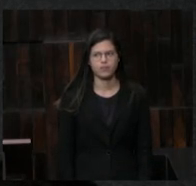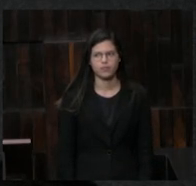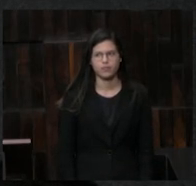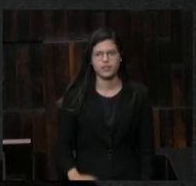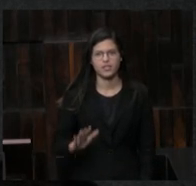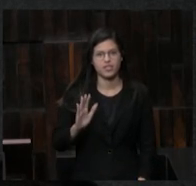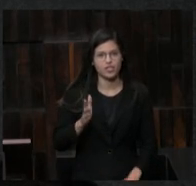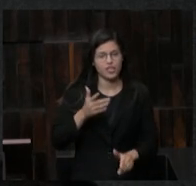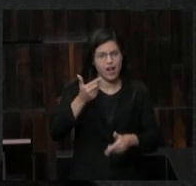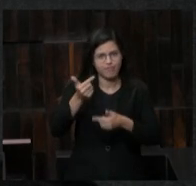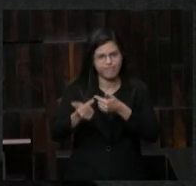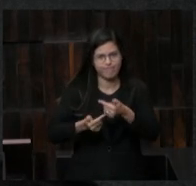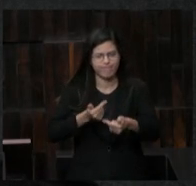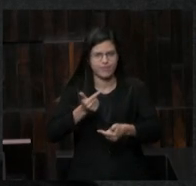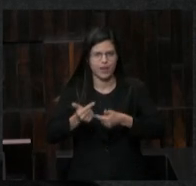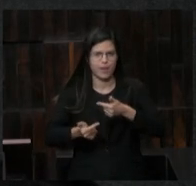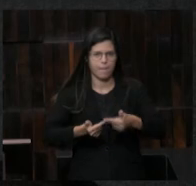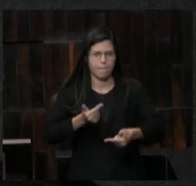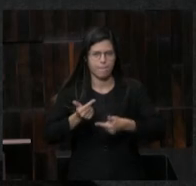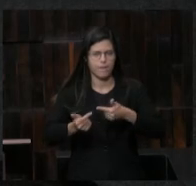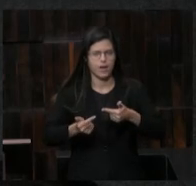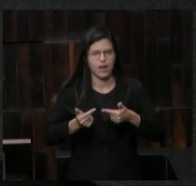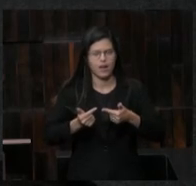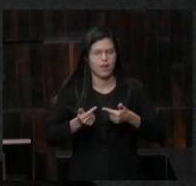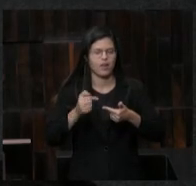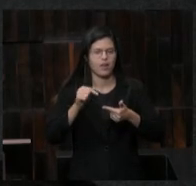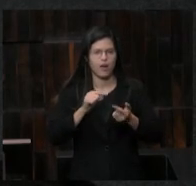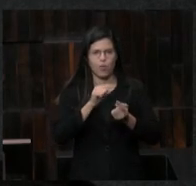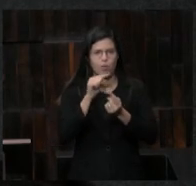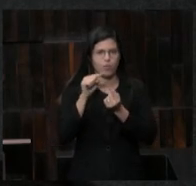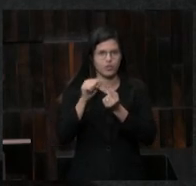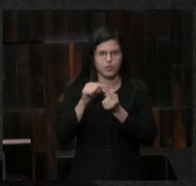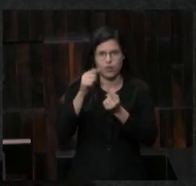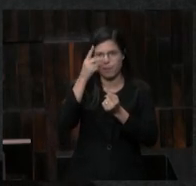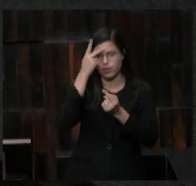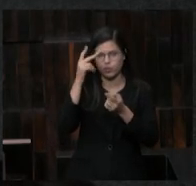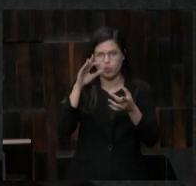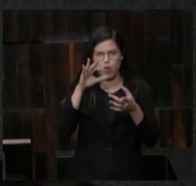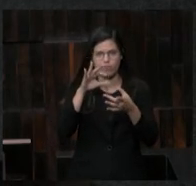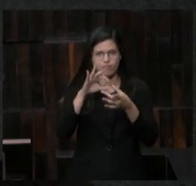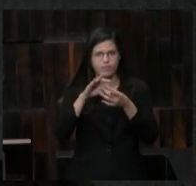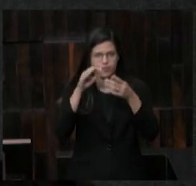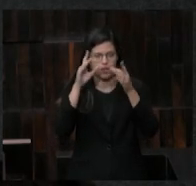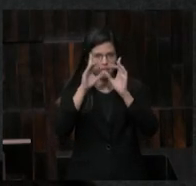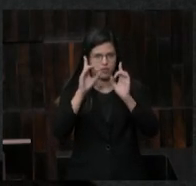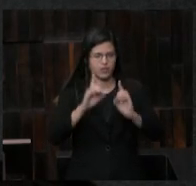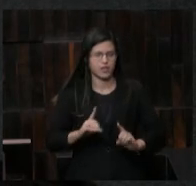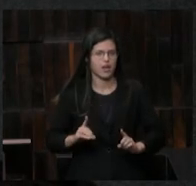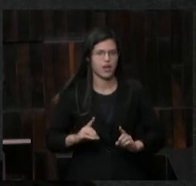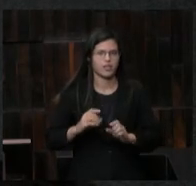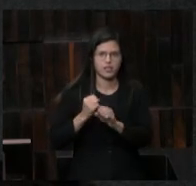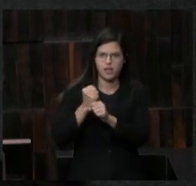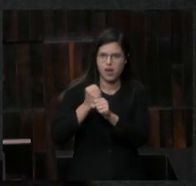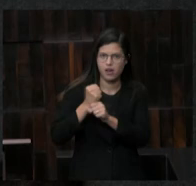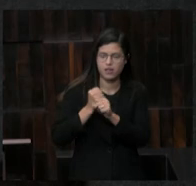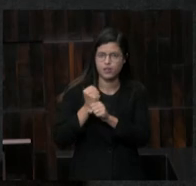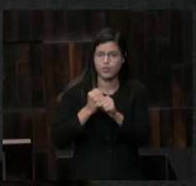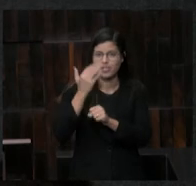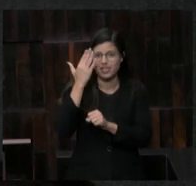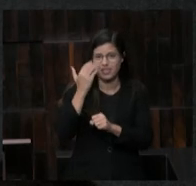já trabalha com a causa da pessoa com deficiência há anos e sabe e